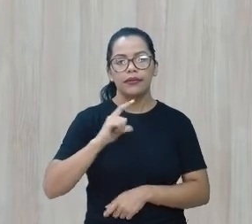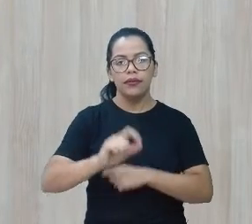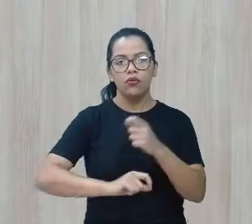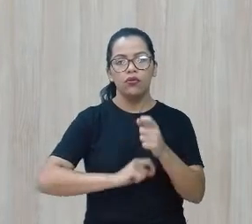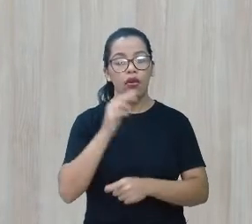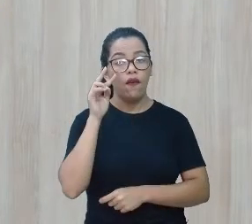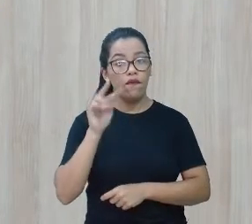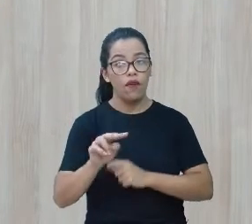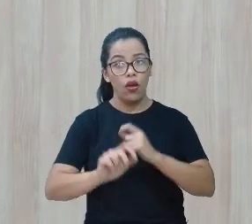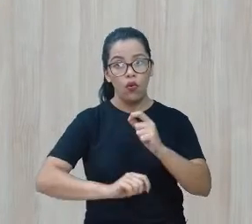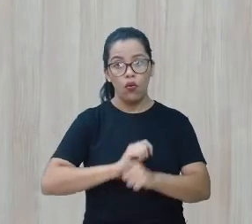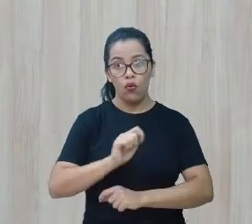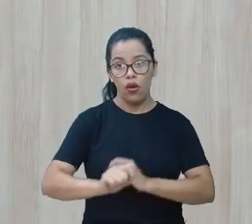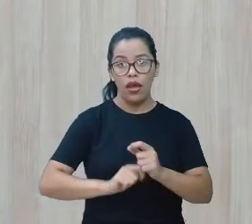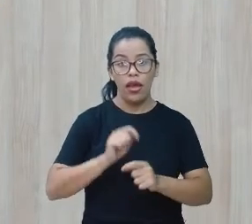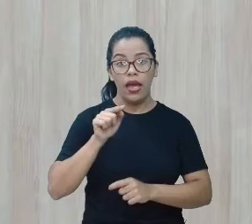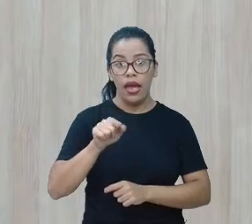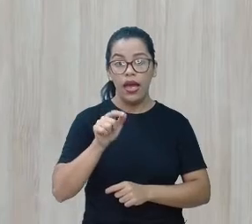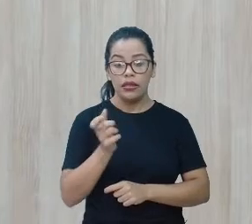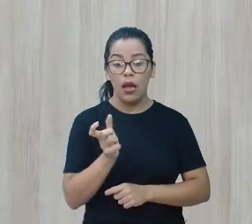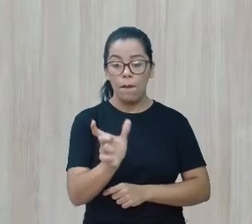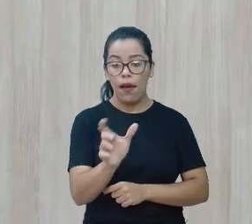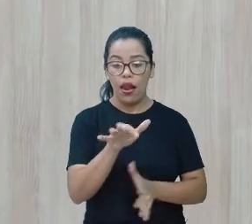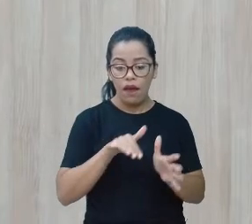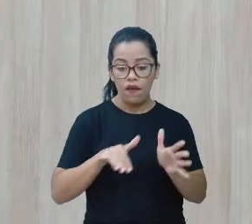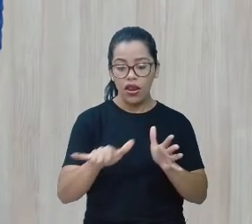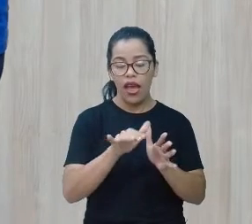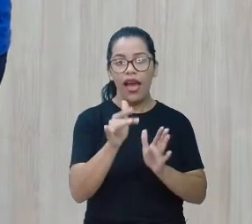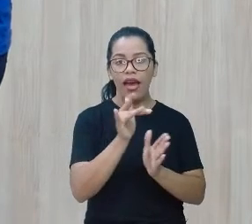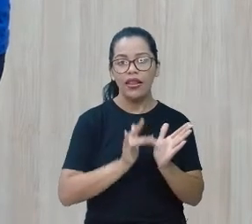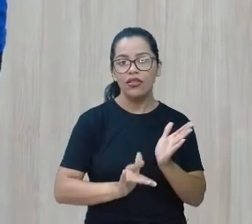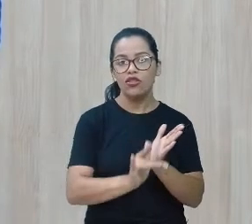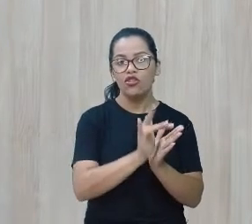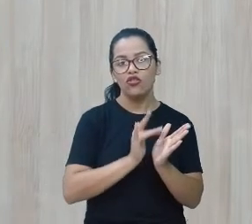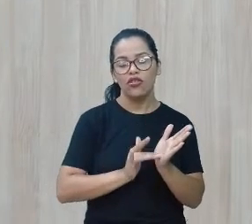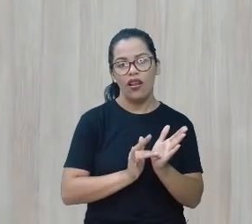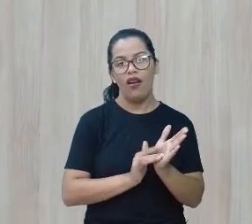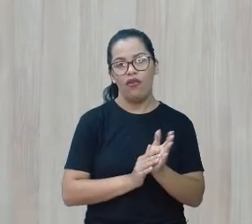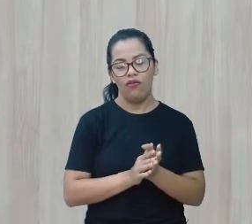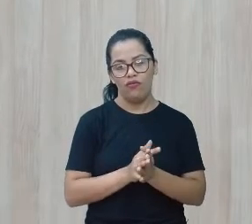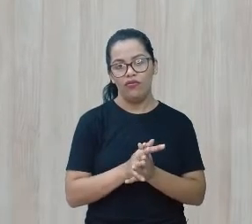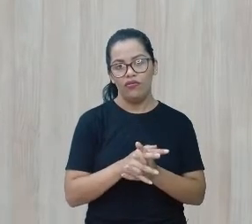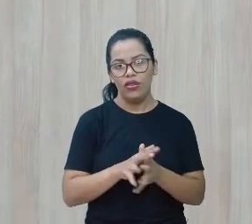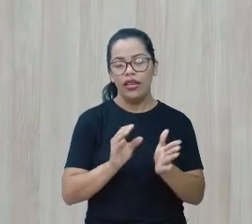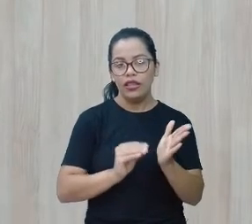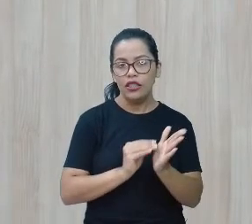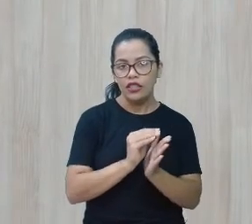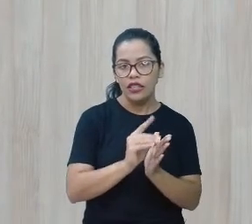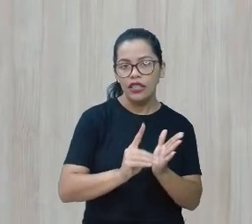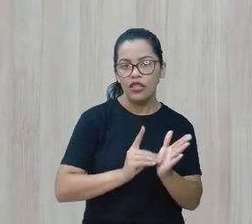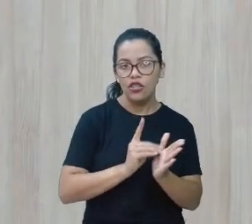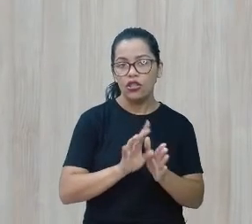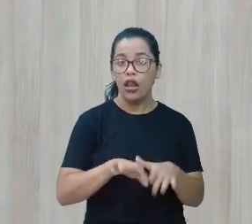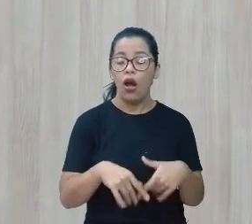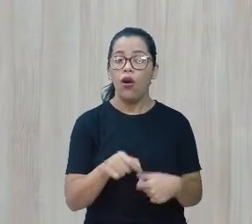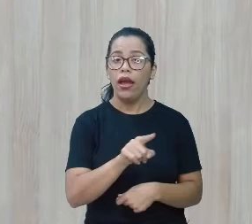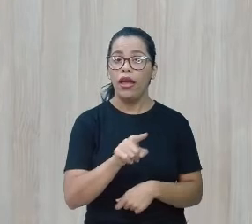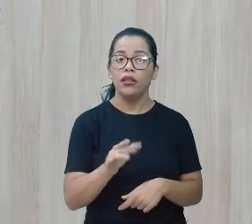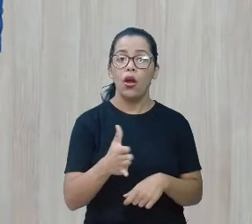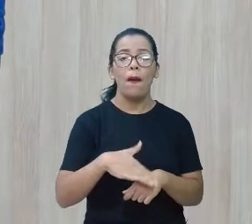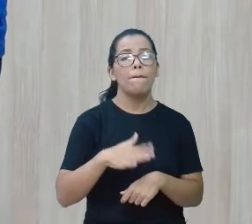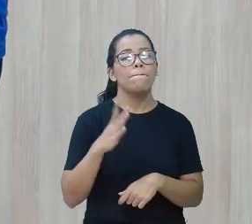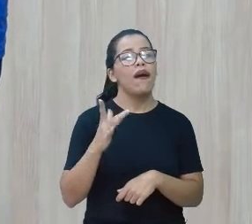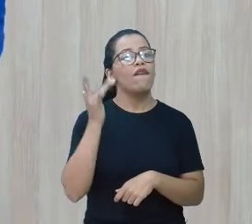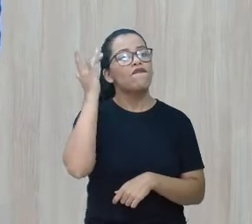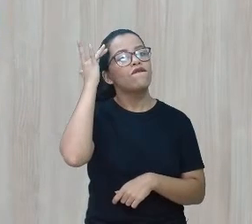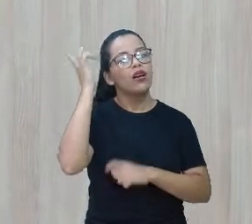essa palavra sendo falada é essa área digital. Só que a gente vai ver que isso é mais perto, né, mais fácil do que a gente